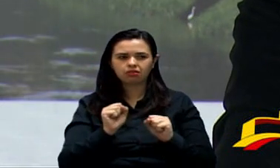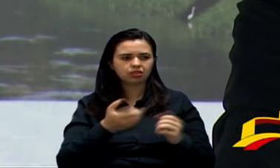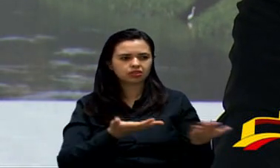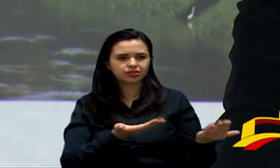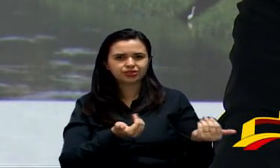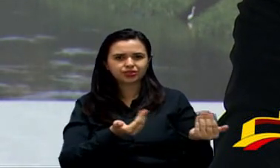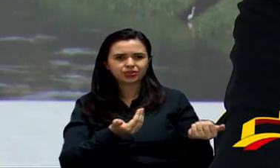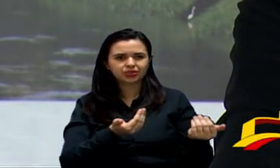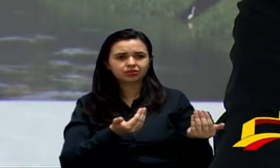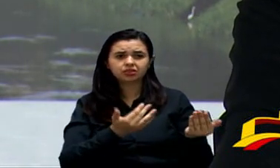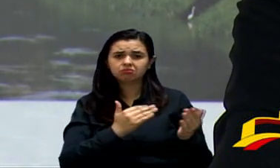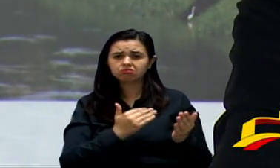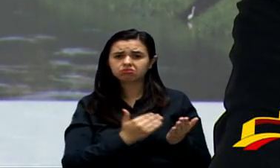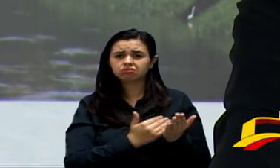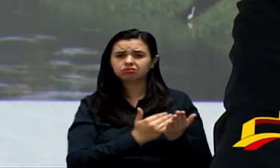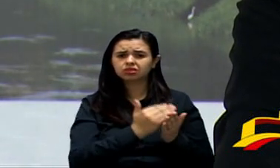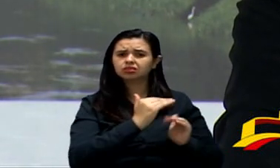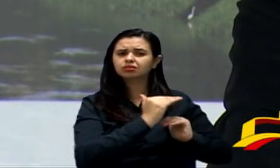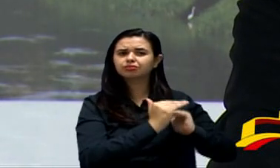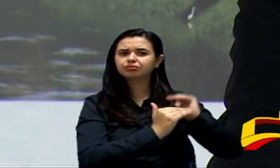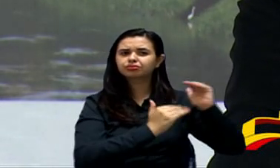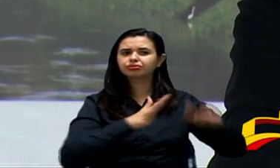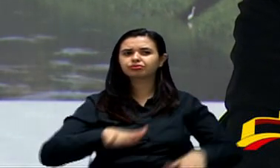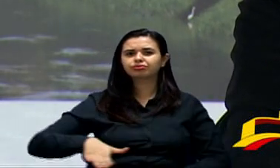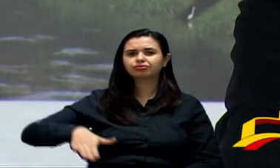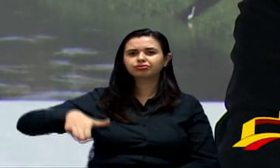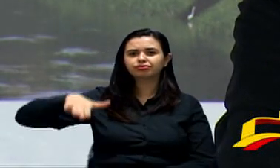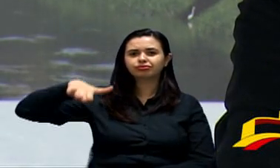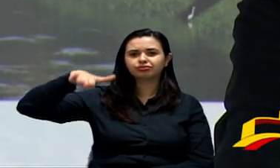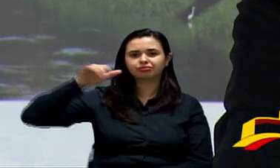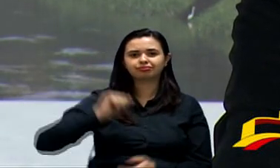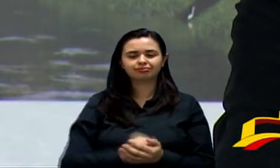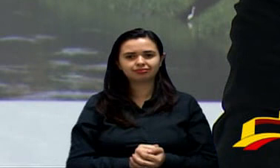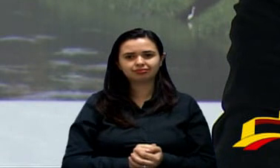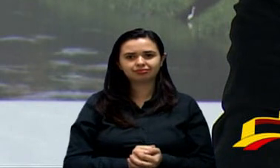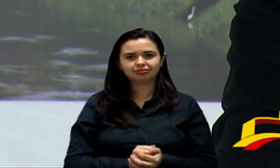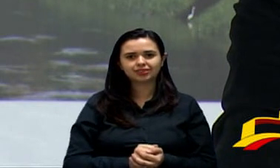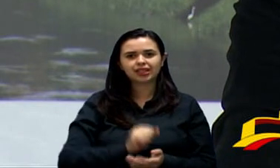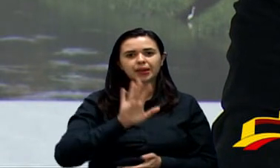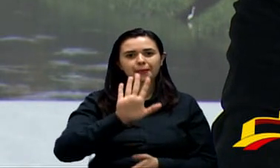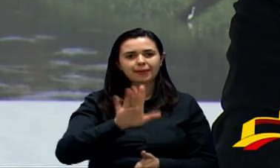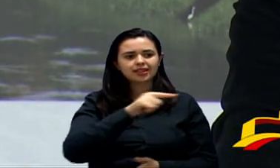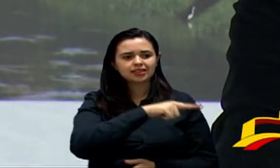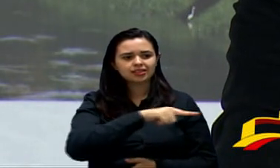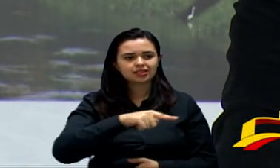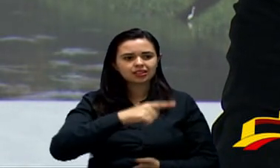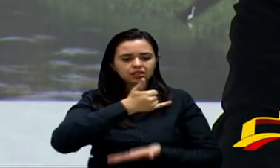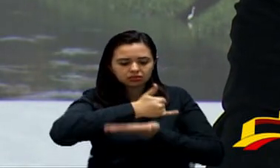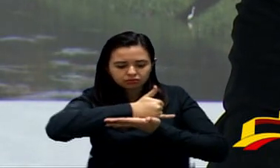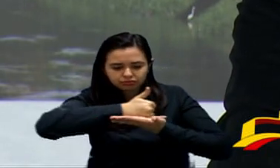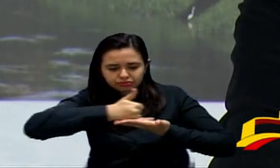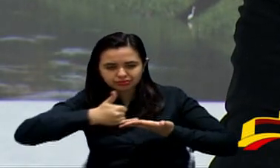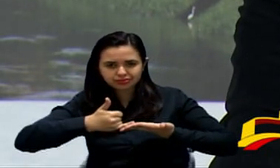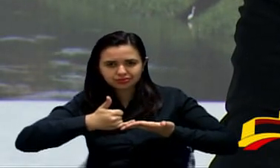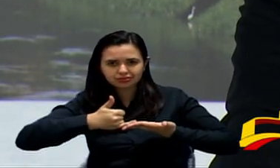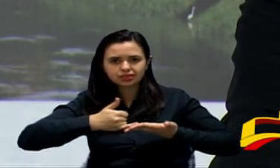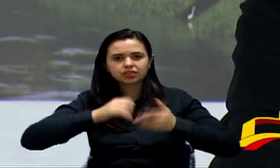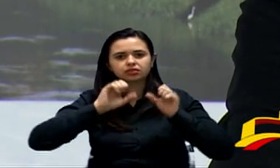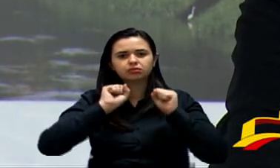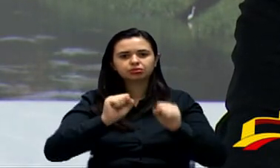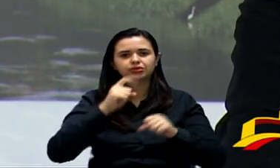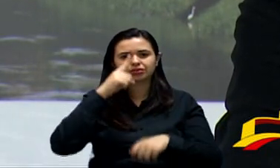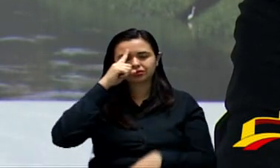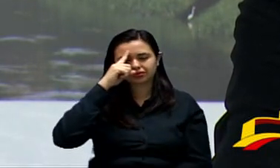vida, eles venham ter, como se disse, um atraso muito grande, porque as drogas, elas apenas tiram da pessoa